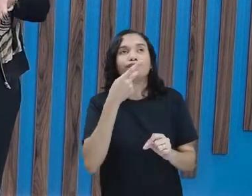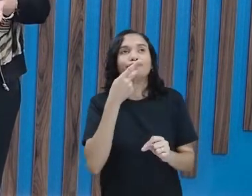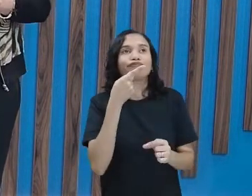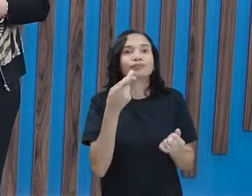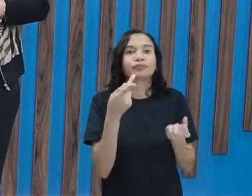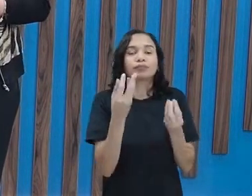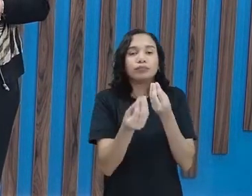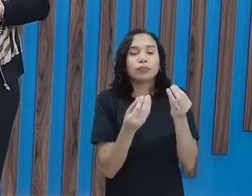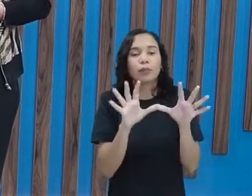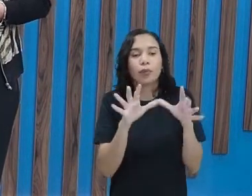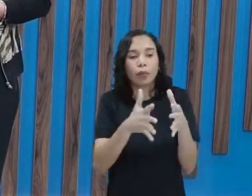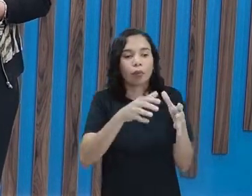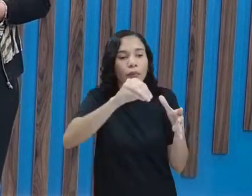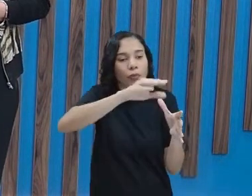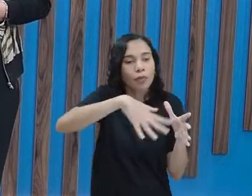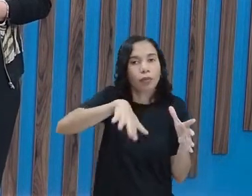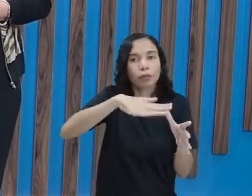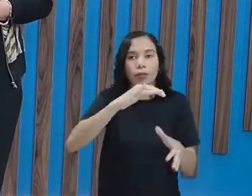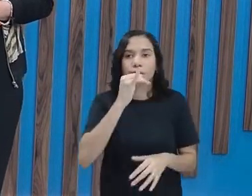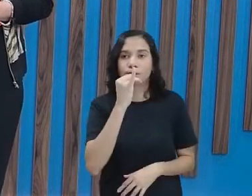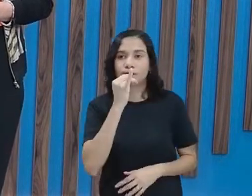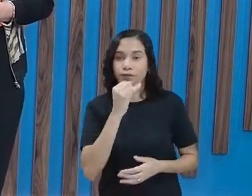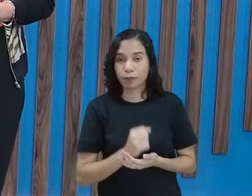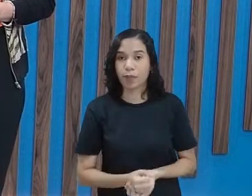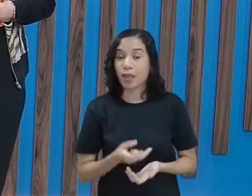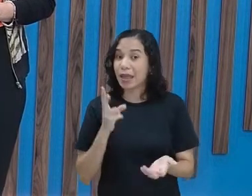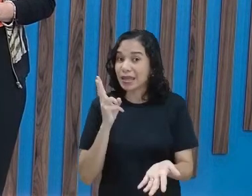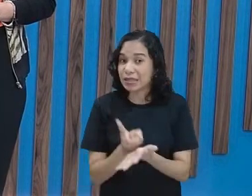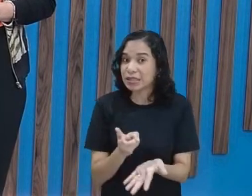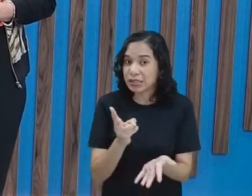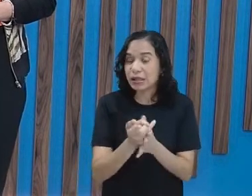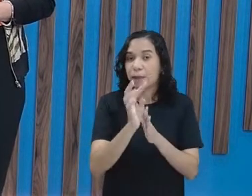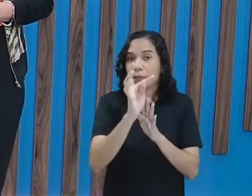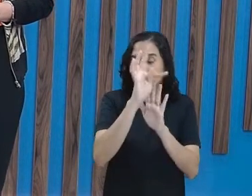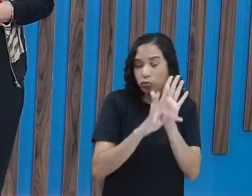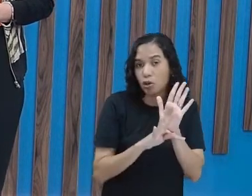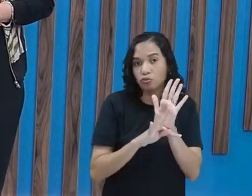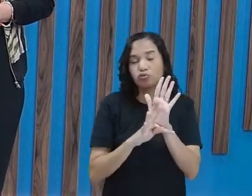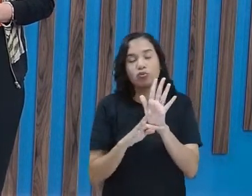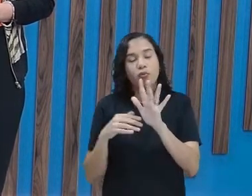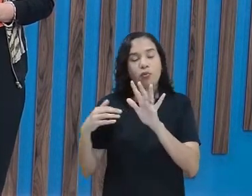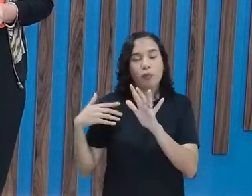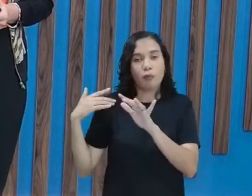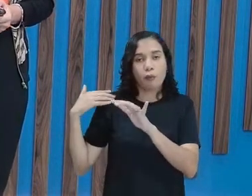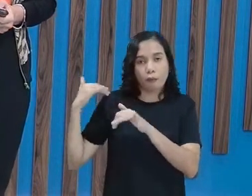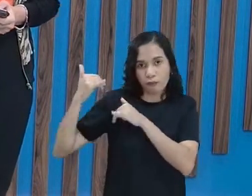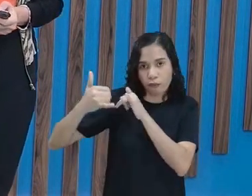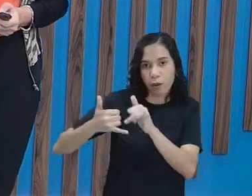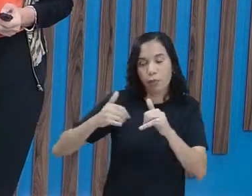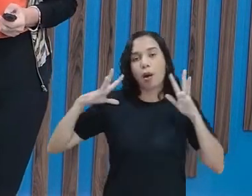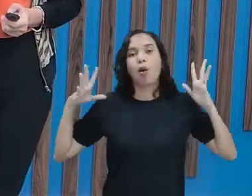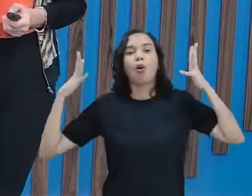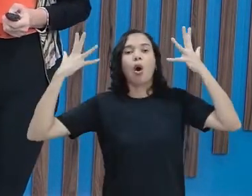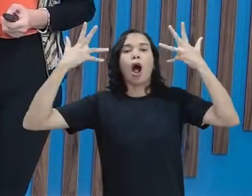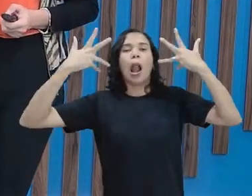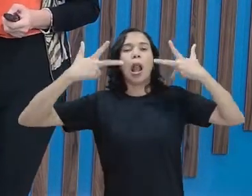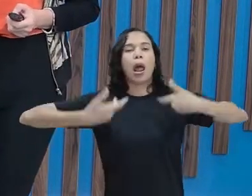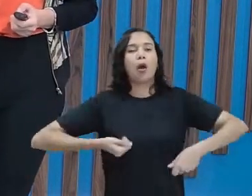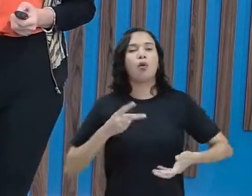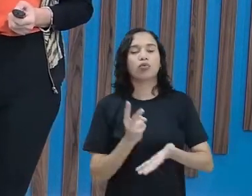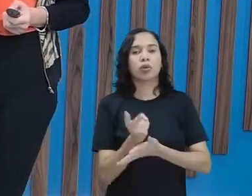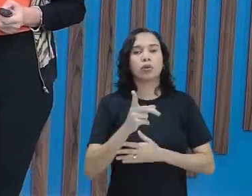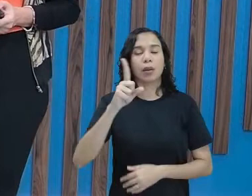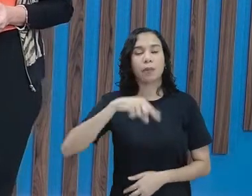da coletividade. Exemplo, em toda história, em toda fábula, o leão sempre é o